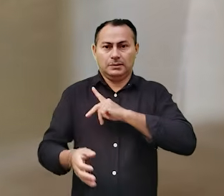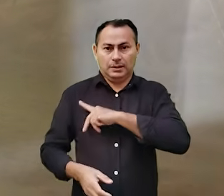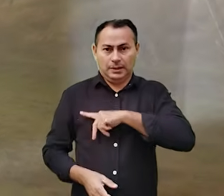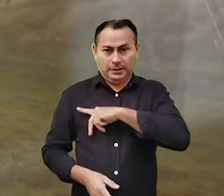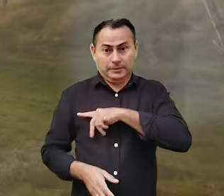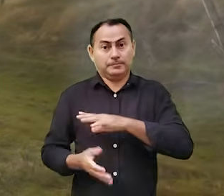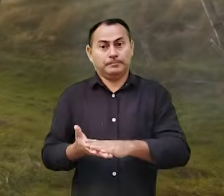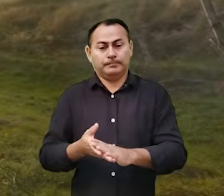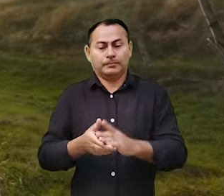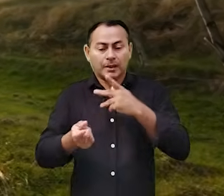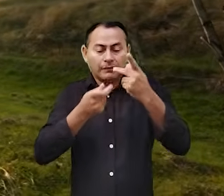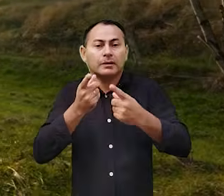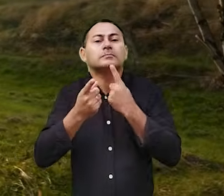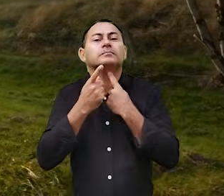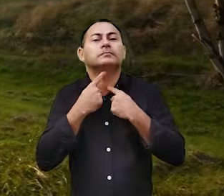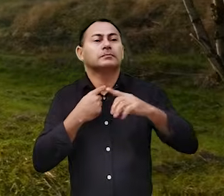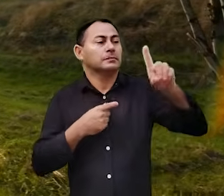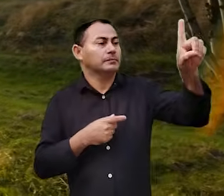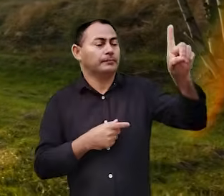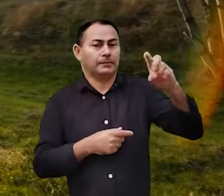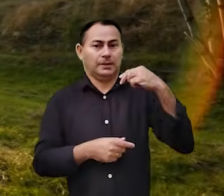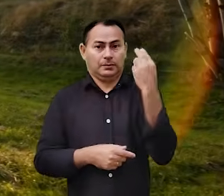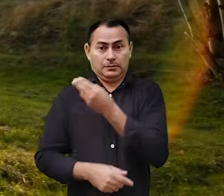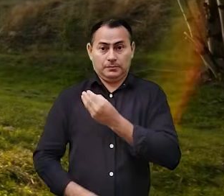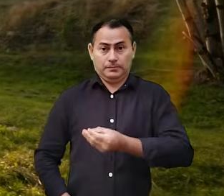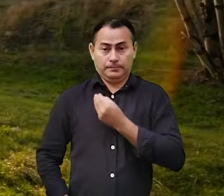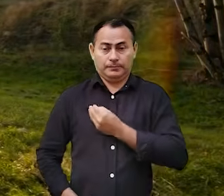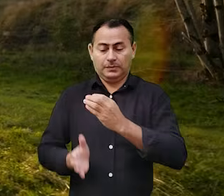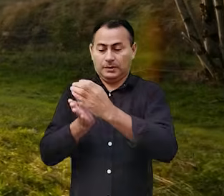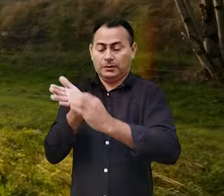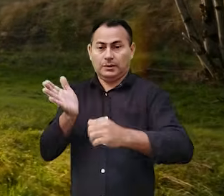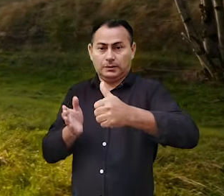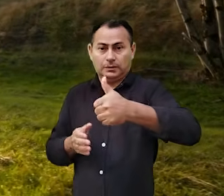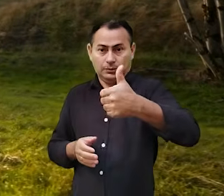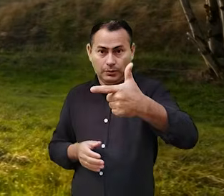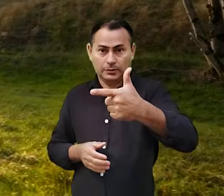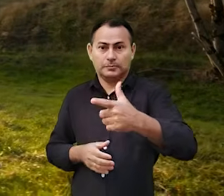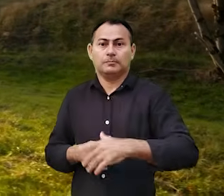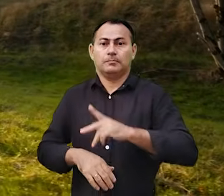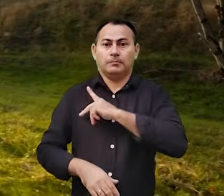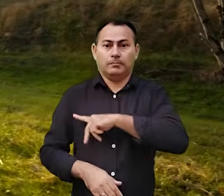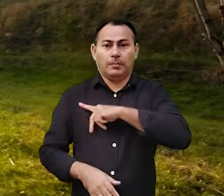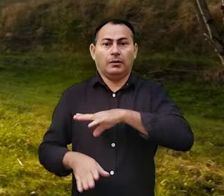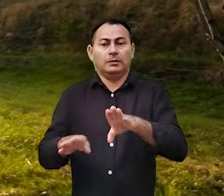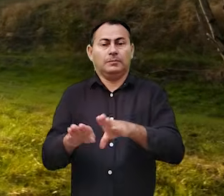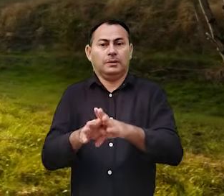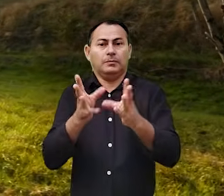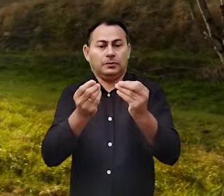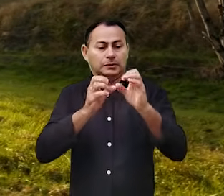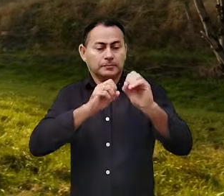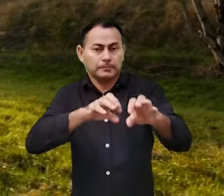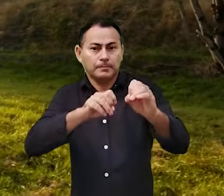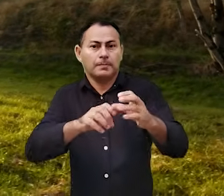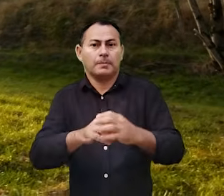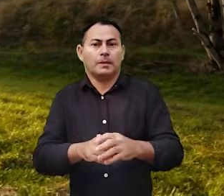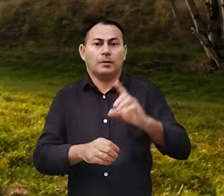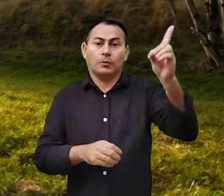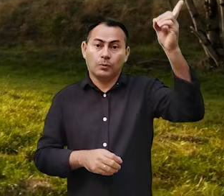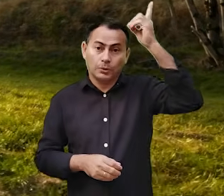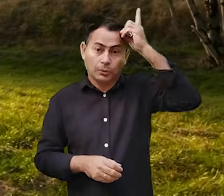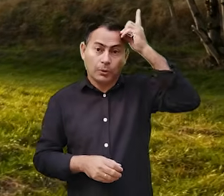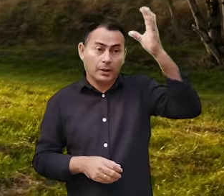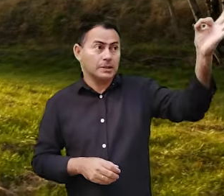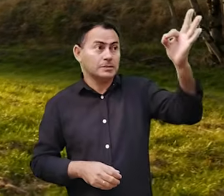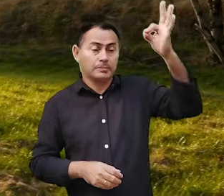carta. Além de falar sobre a vontade de Deus para nossas vidas no capítulo 12, Paulo também tem muito a nos ensinar sobre